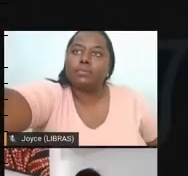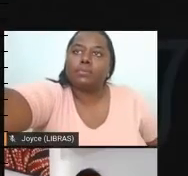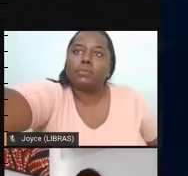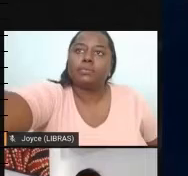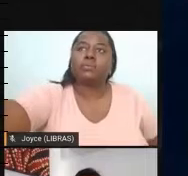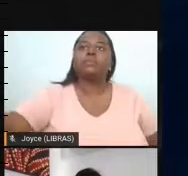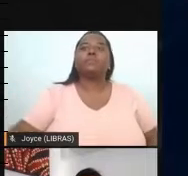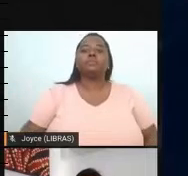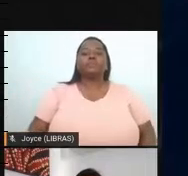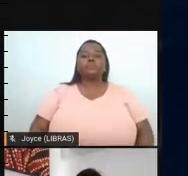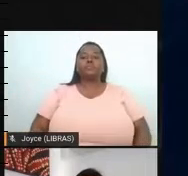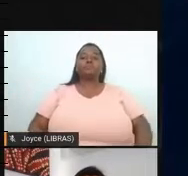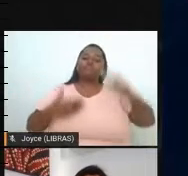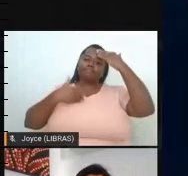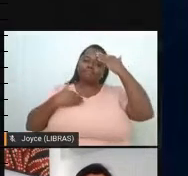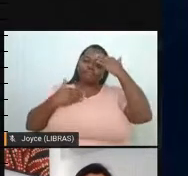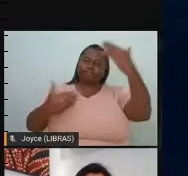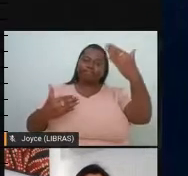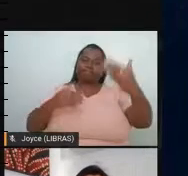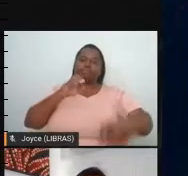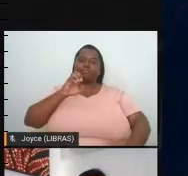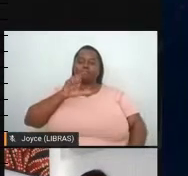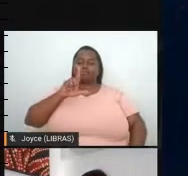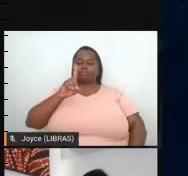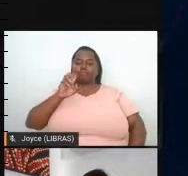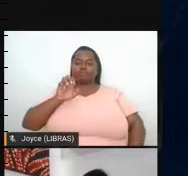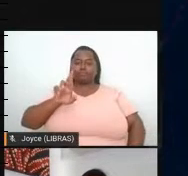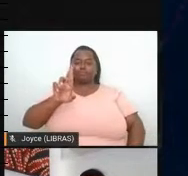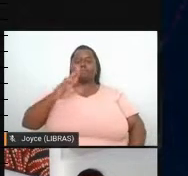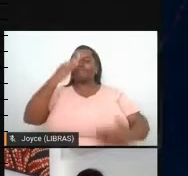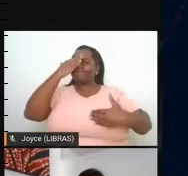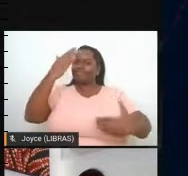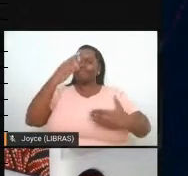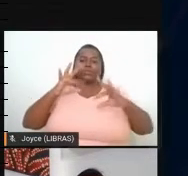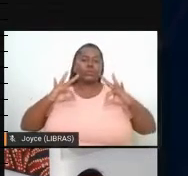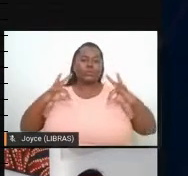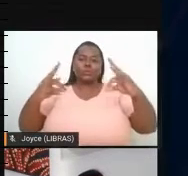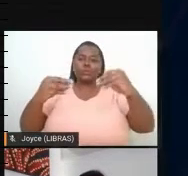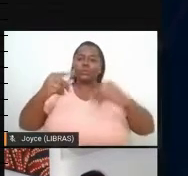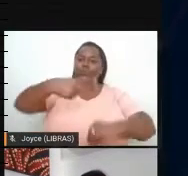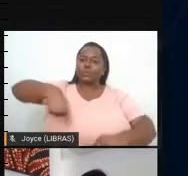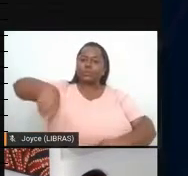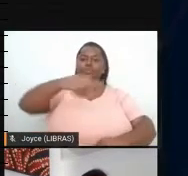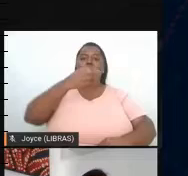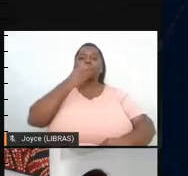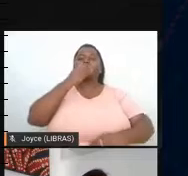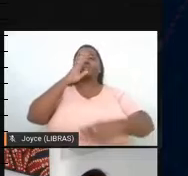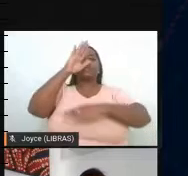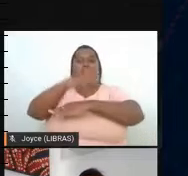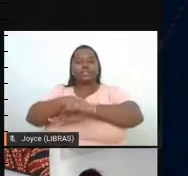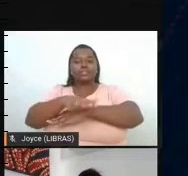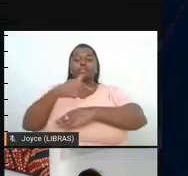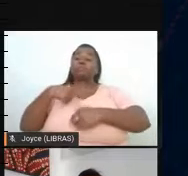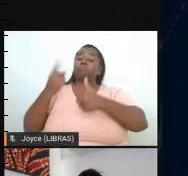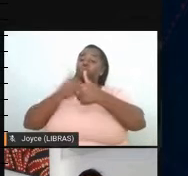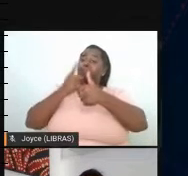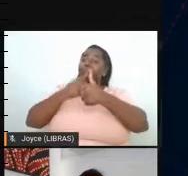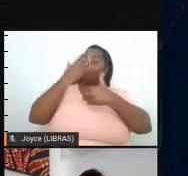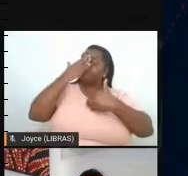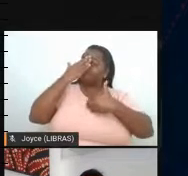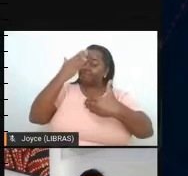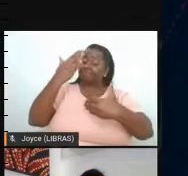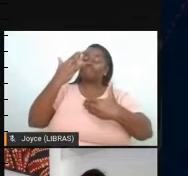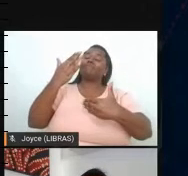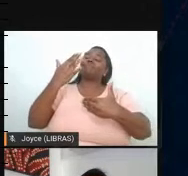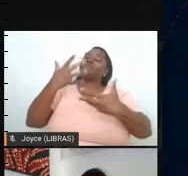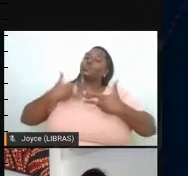Obrigada, Helder. Obrigada a todos. Boa tarde. Queria primeiramente agradecer o convite por